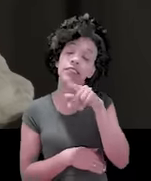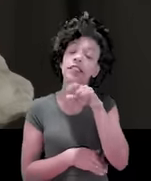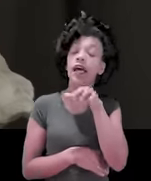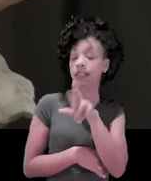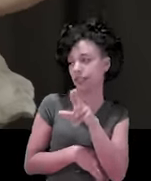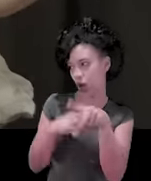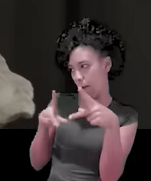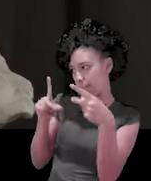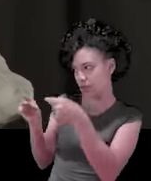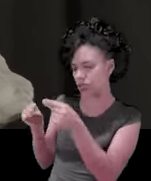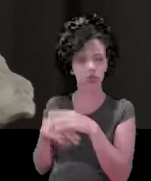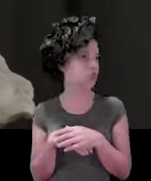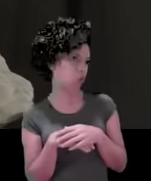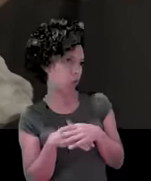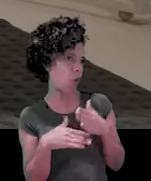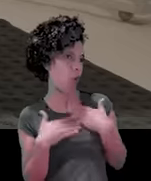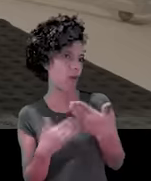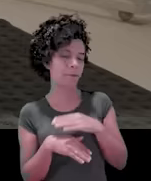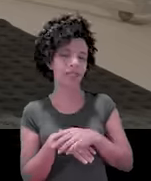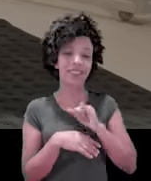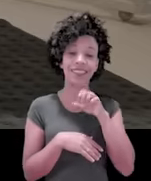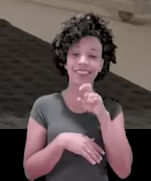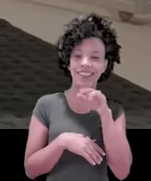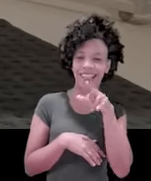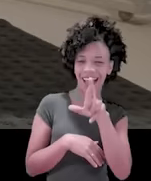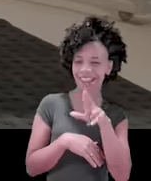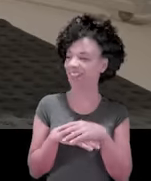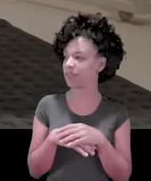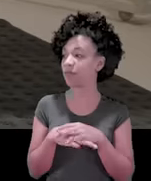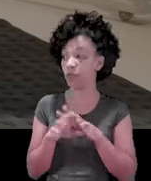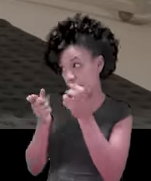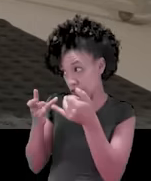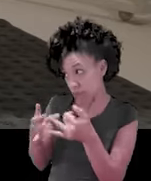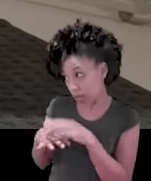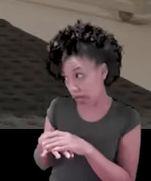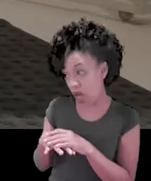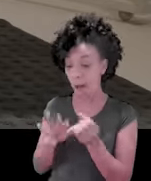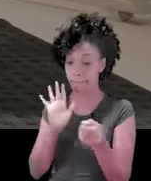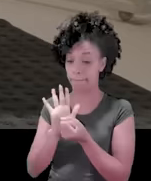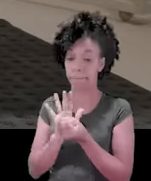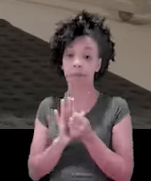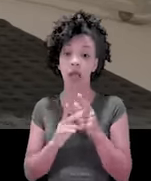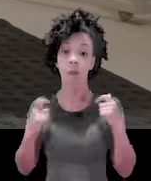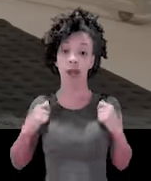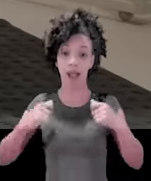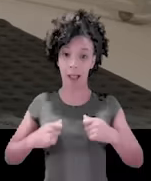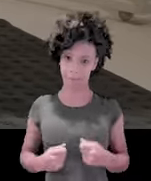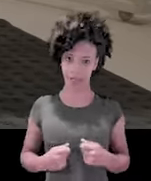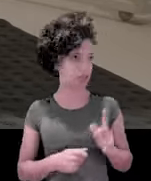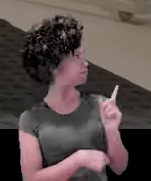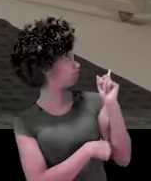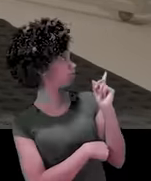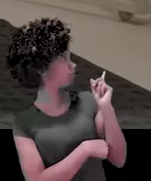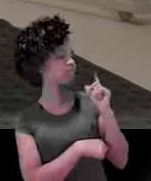presente ainda aí ó do nada cara todo rezassem lado do seu lado tá aqui o quanto que é o ensaio daqui tudo isso aqui é uma camiseta